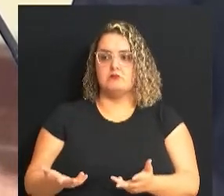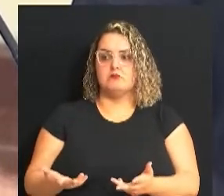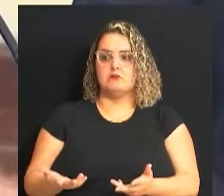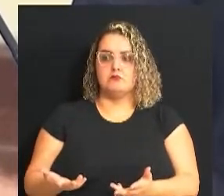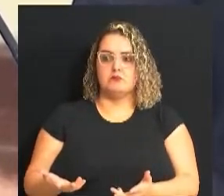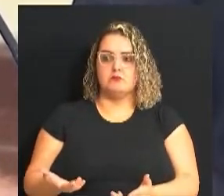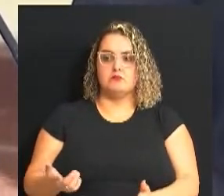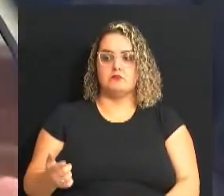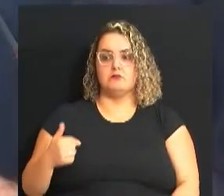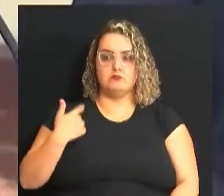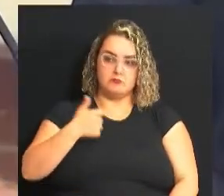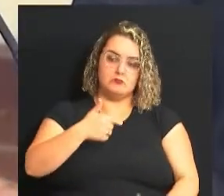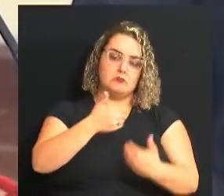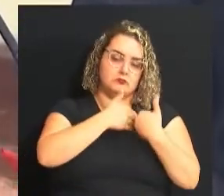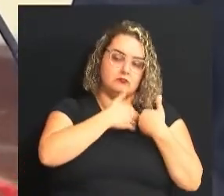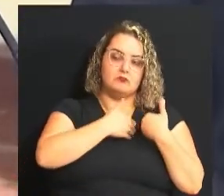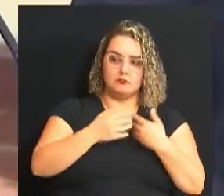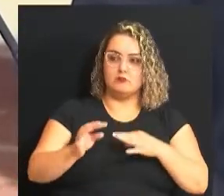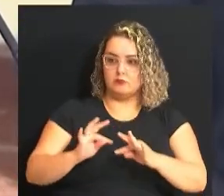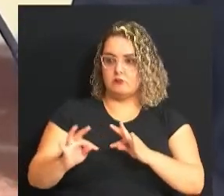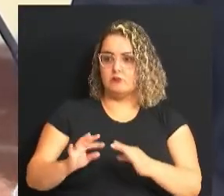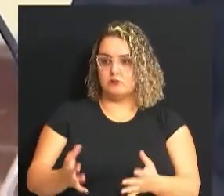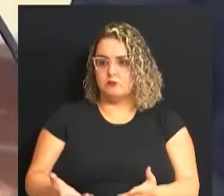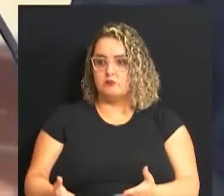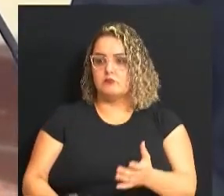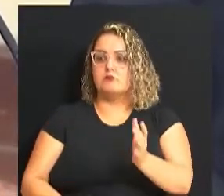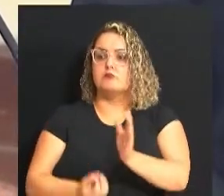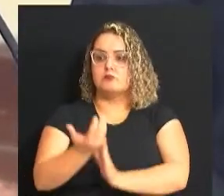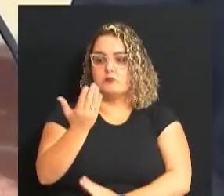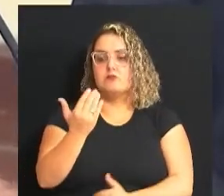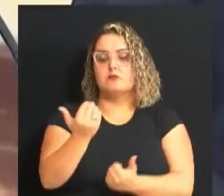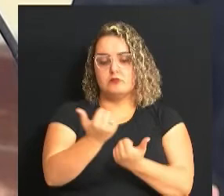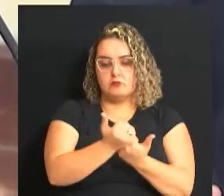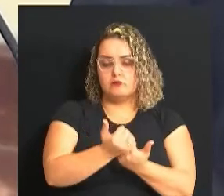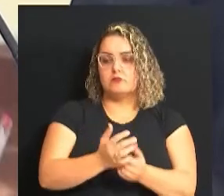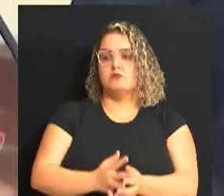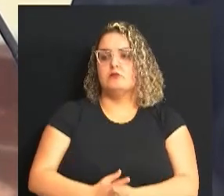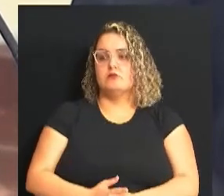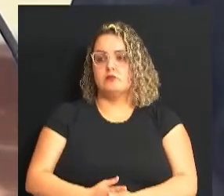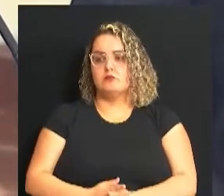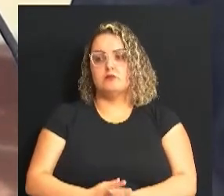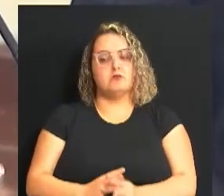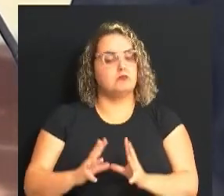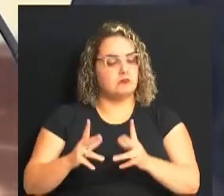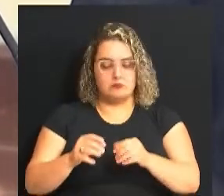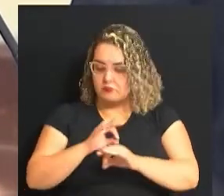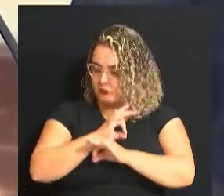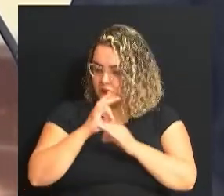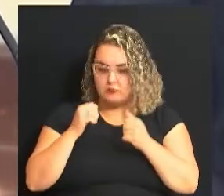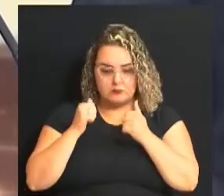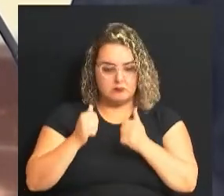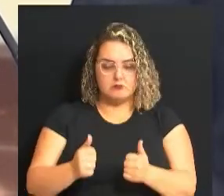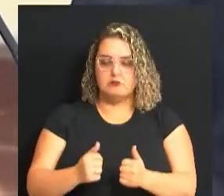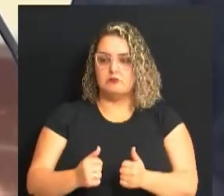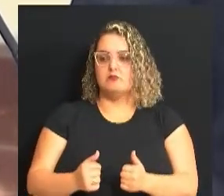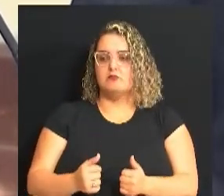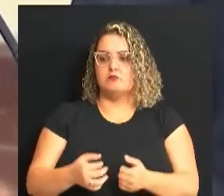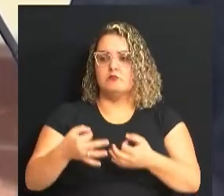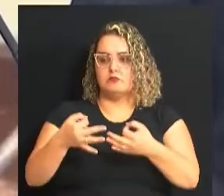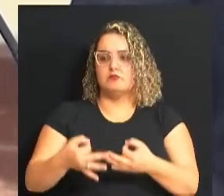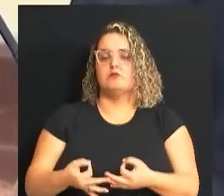nos coube, que é a parte técnica, né, da criação do cargo, tudo ok também, tudo em ordem,